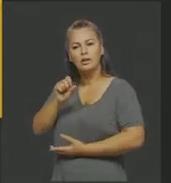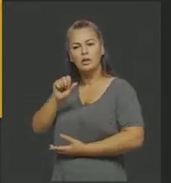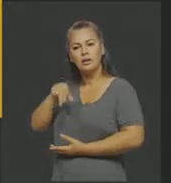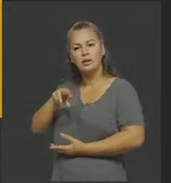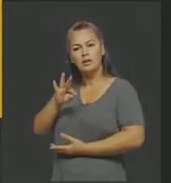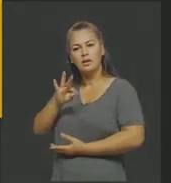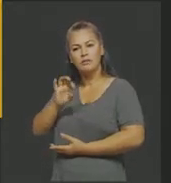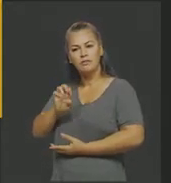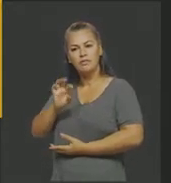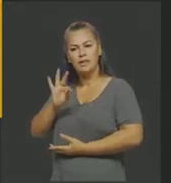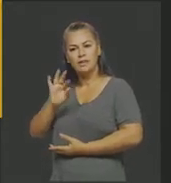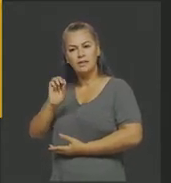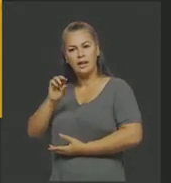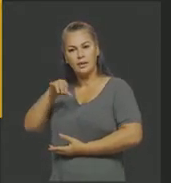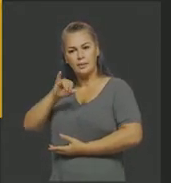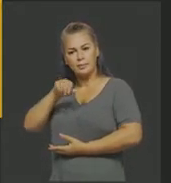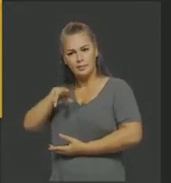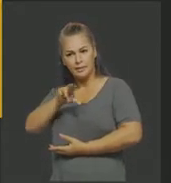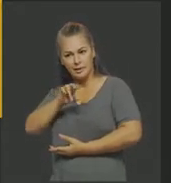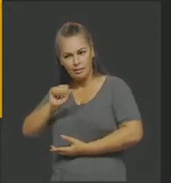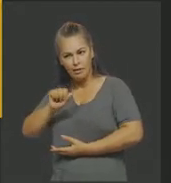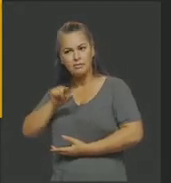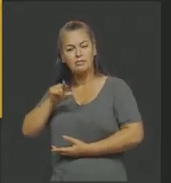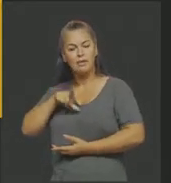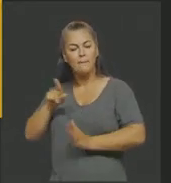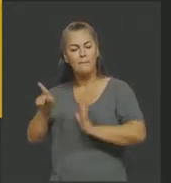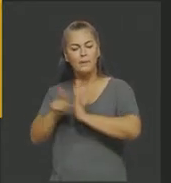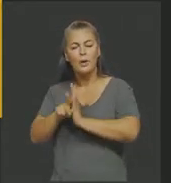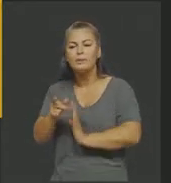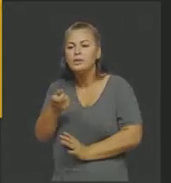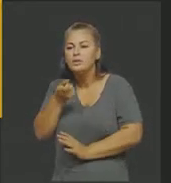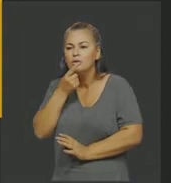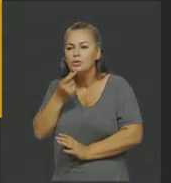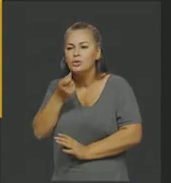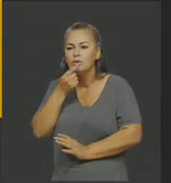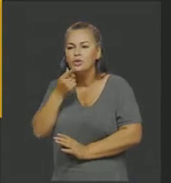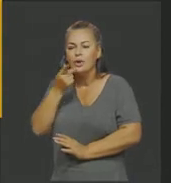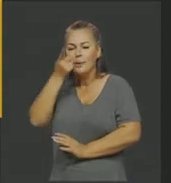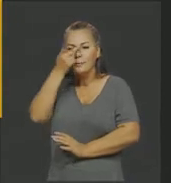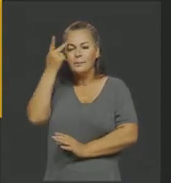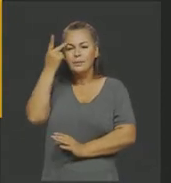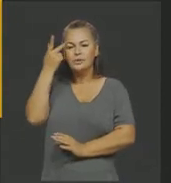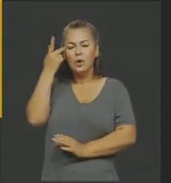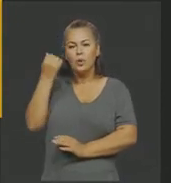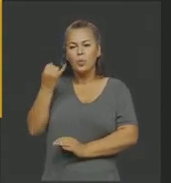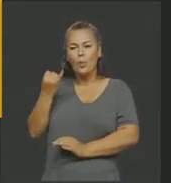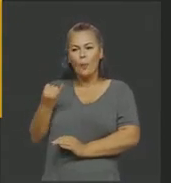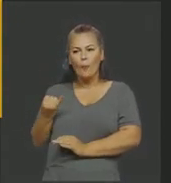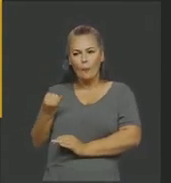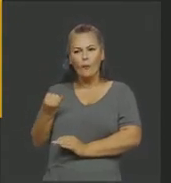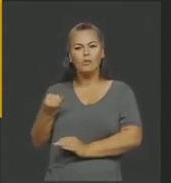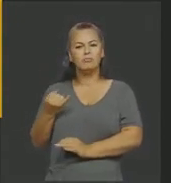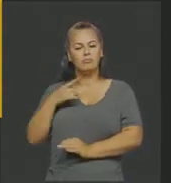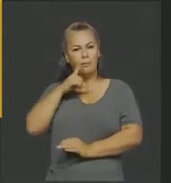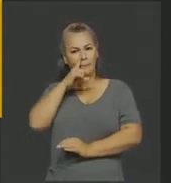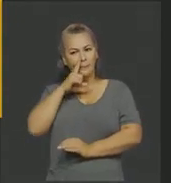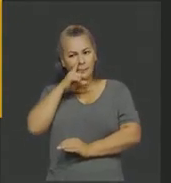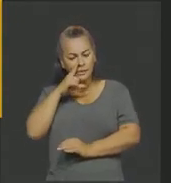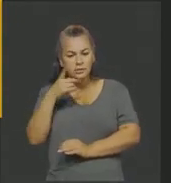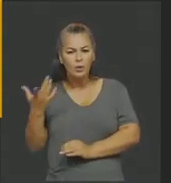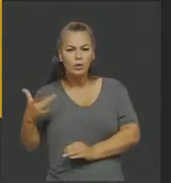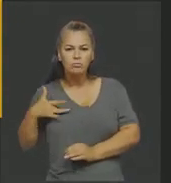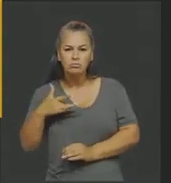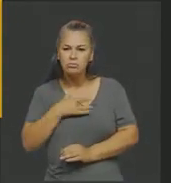As substâncias podem ser inaladas quando você cheira, tá? Ela pode ser injetada, tá certo?